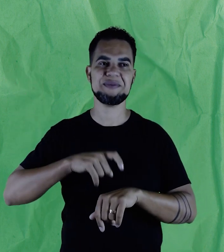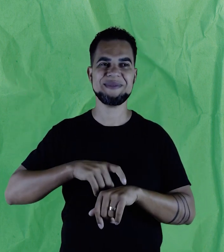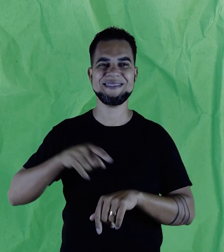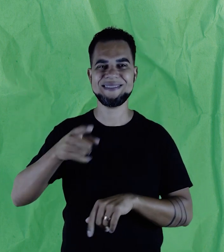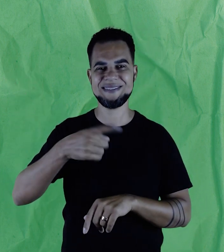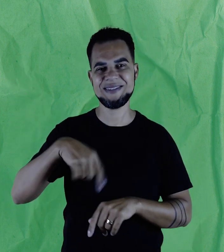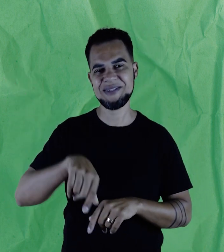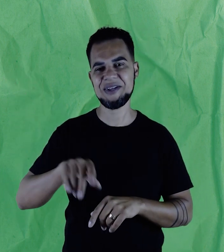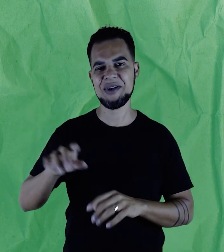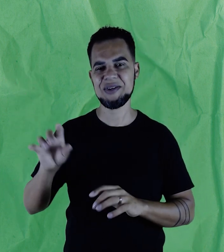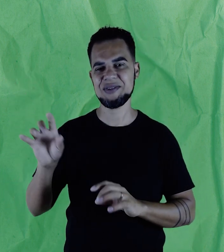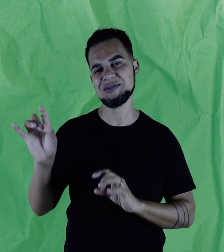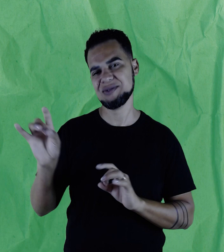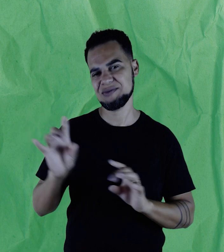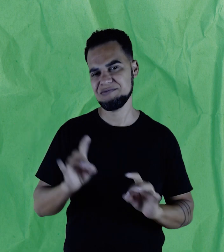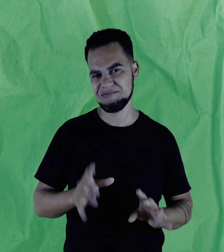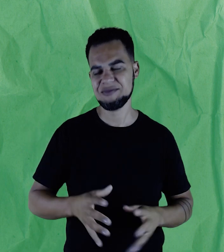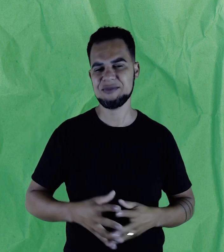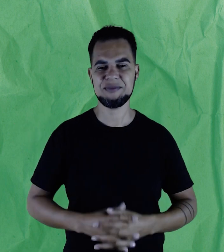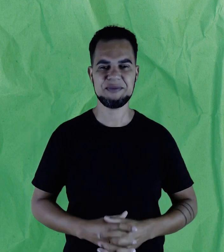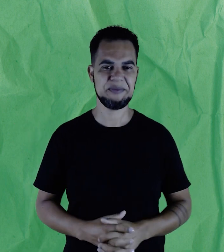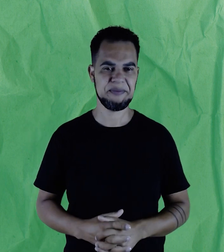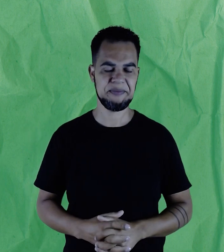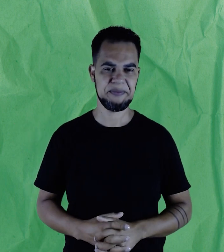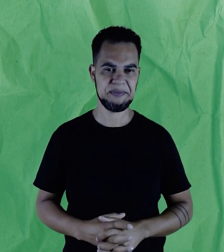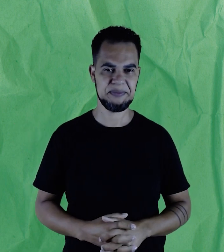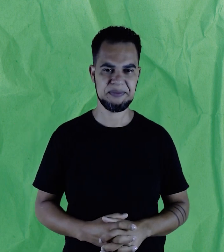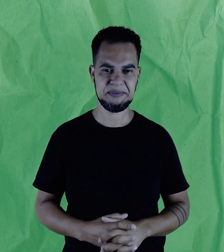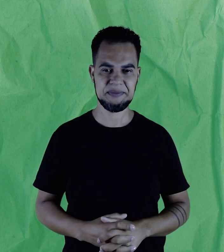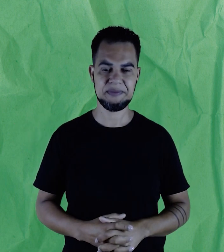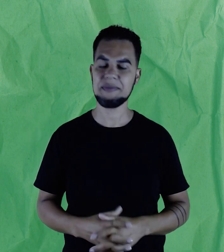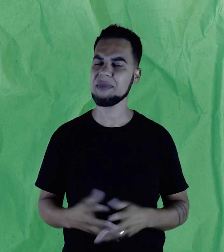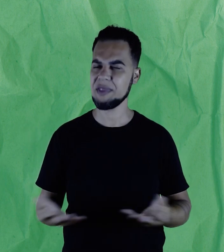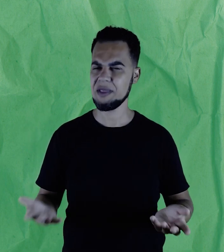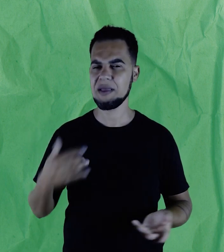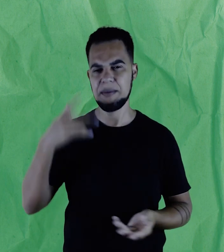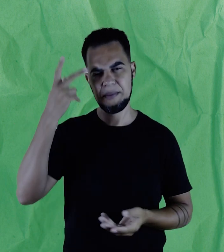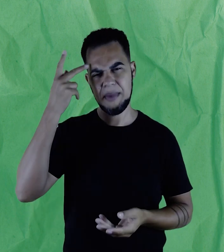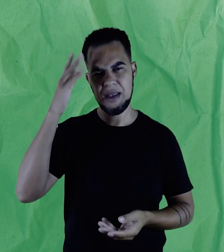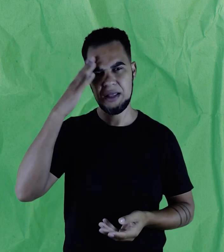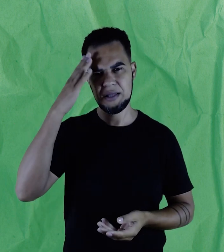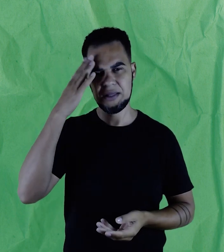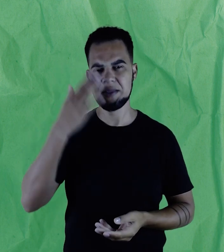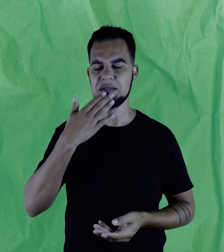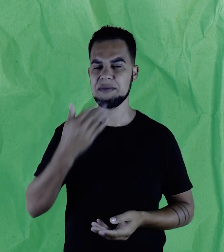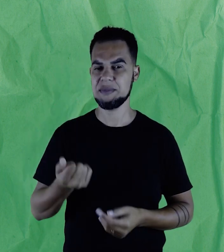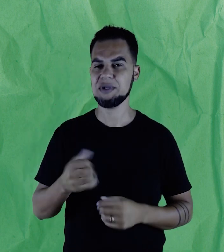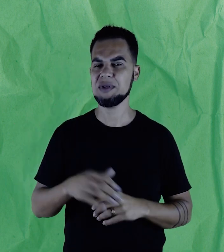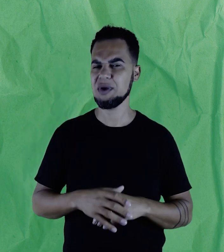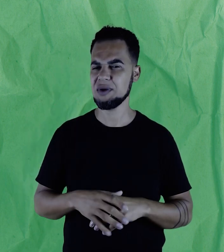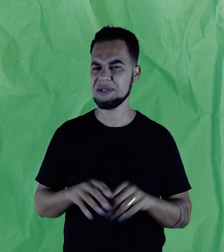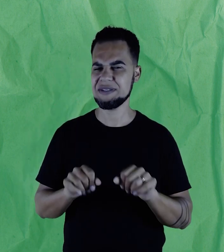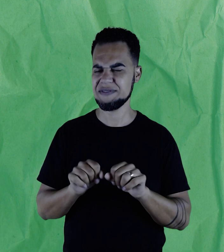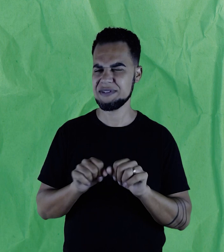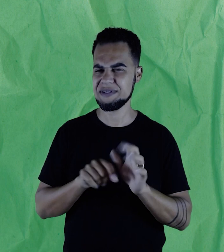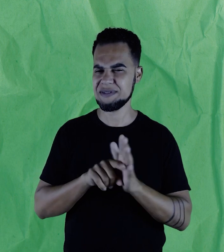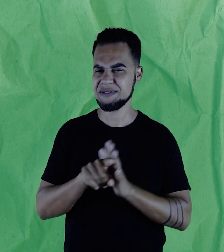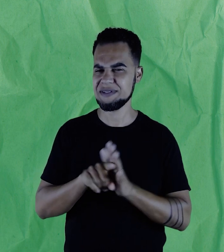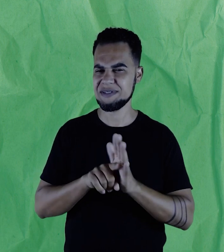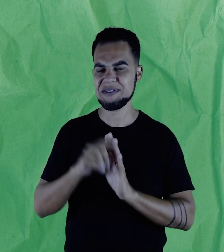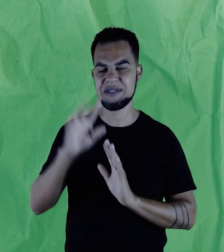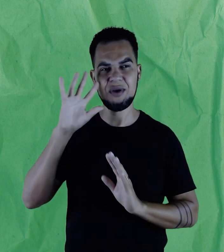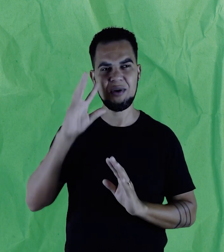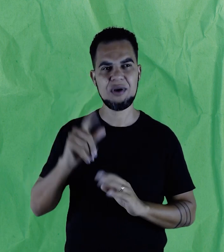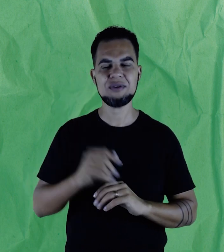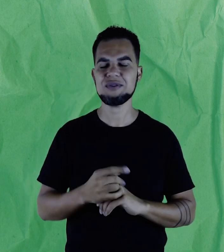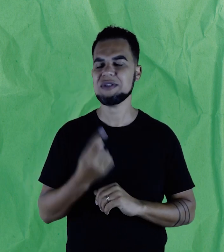do nosso comportamento linguístico, tá bom? Para entender melhor, nas minhas pesquisas eu acabei achando um